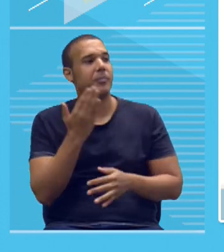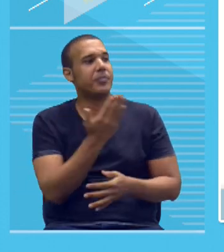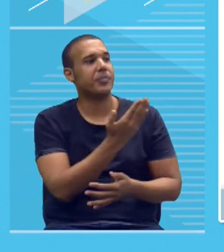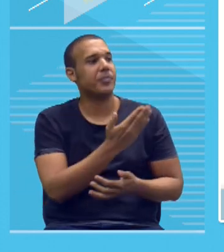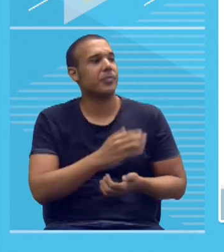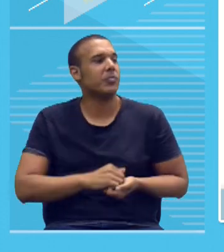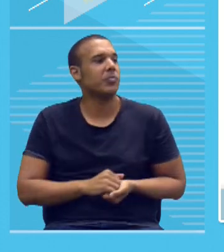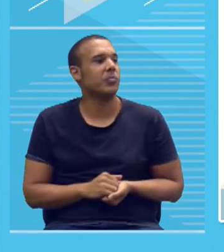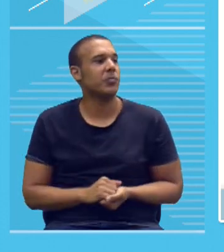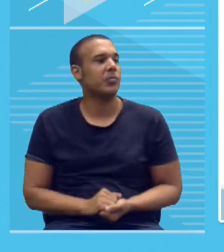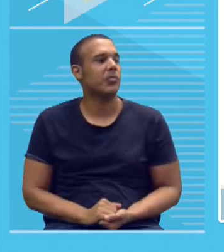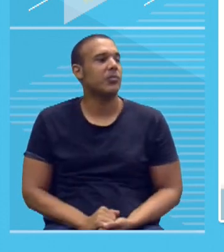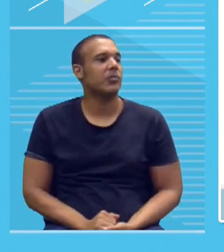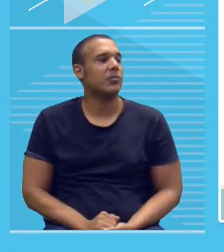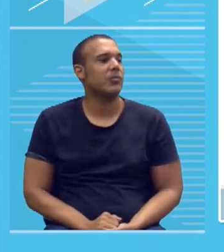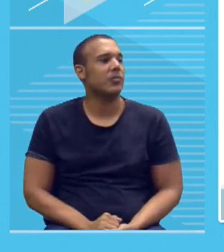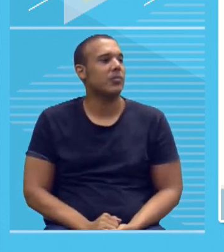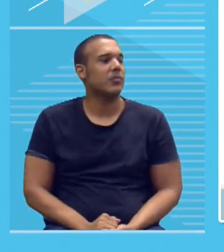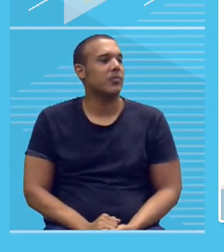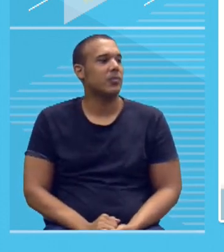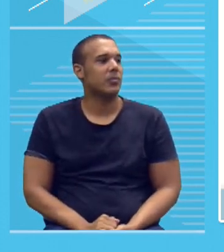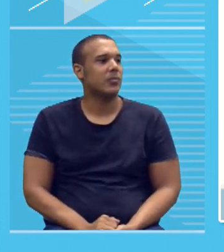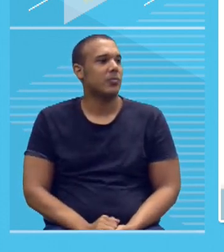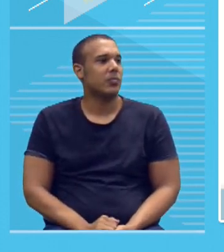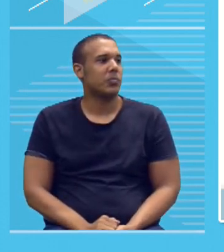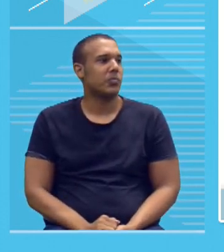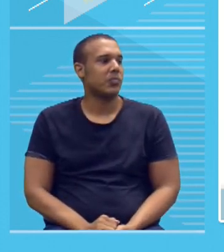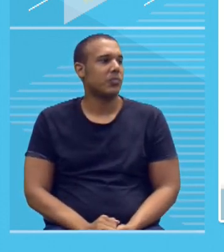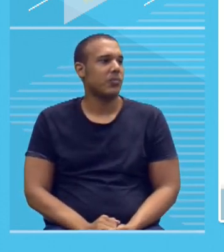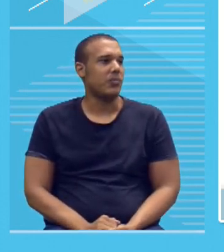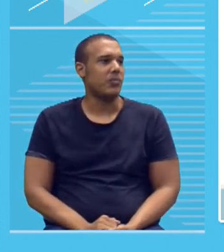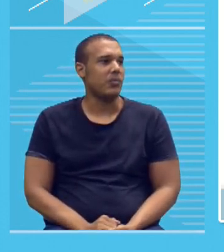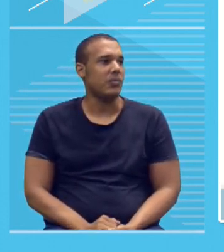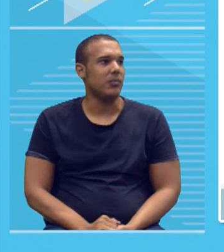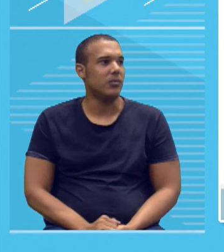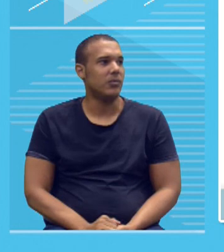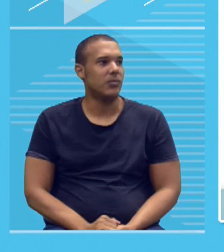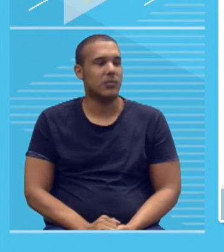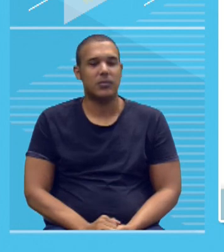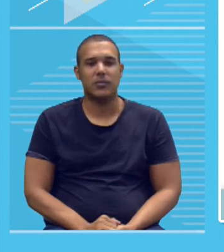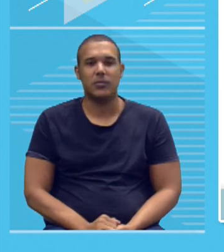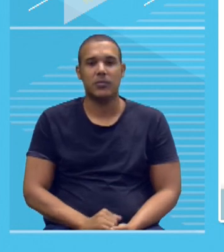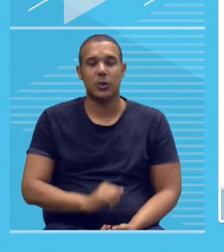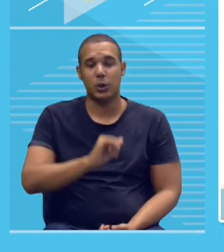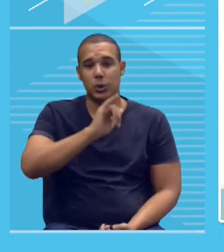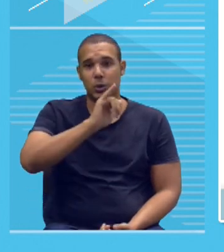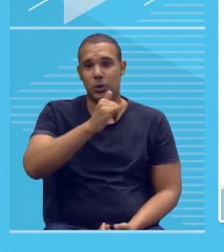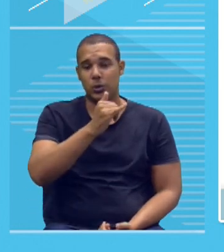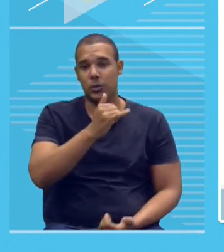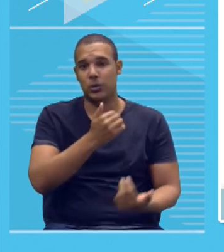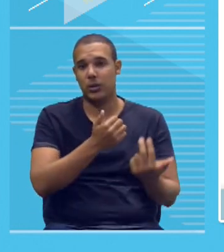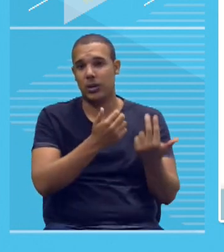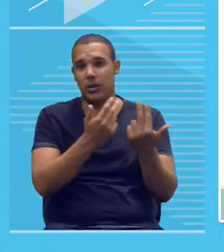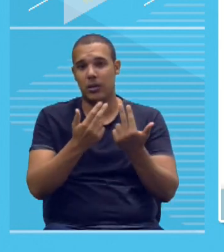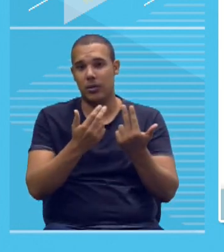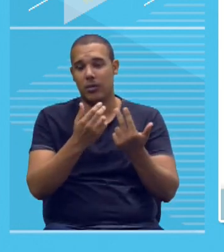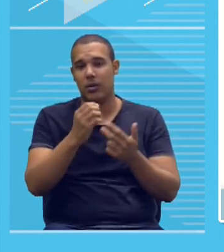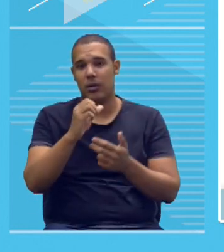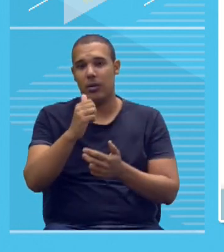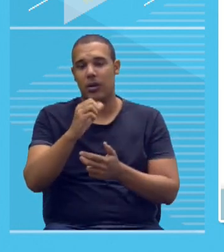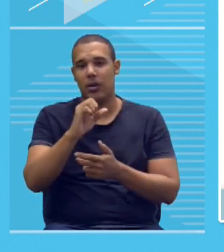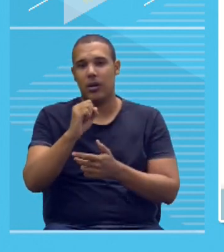fala sobre sem o juros vai ser igual capital que era 800